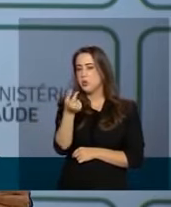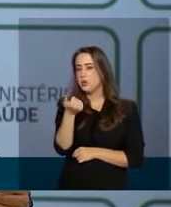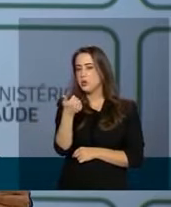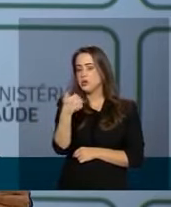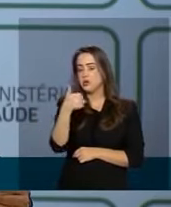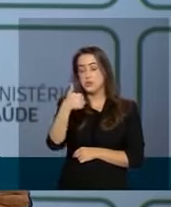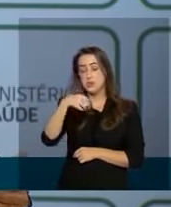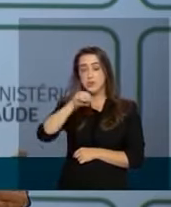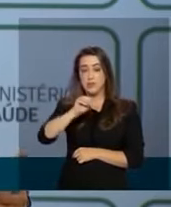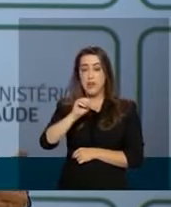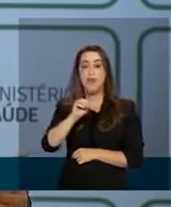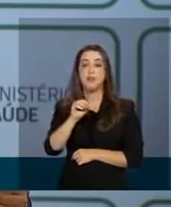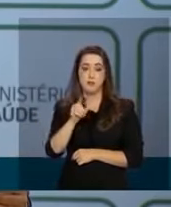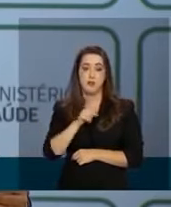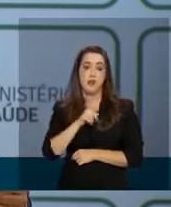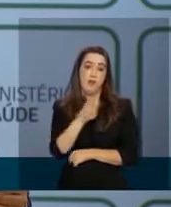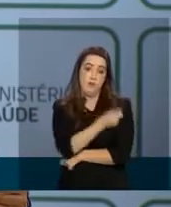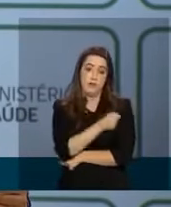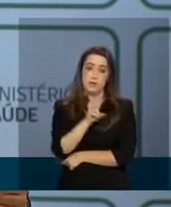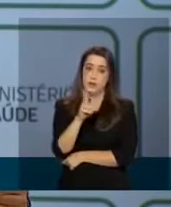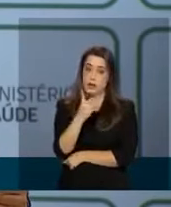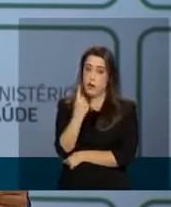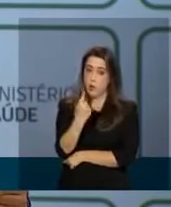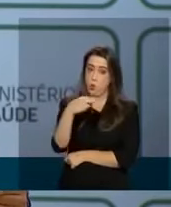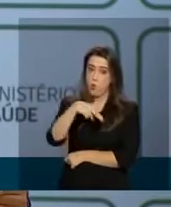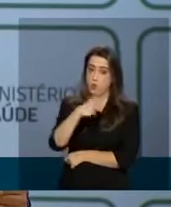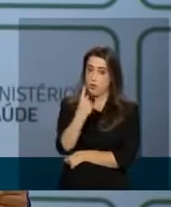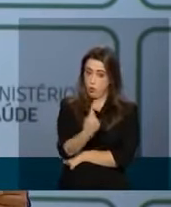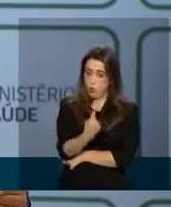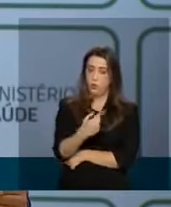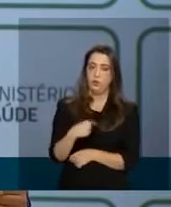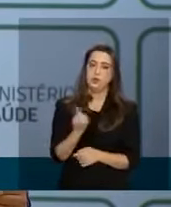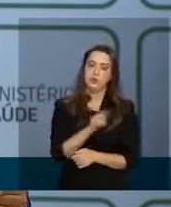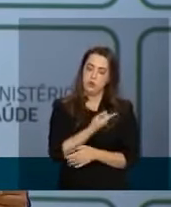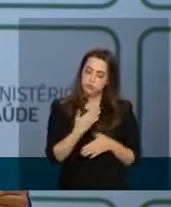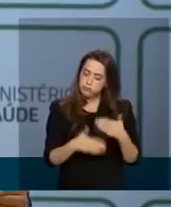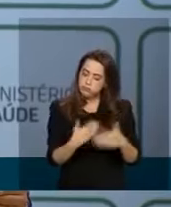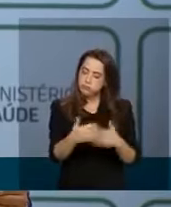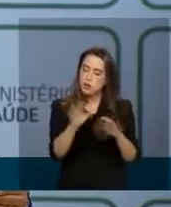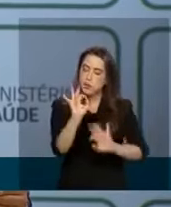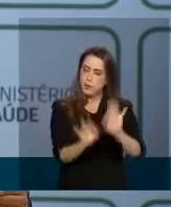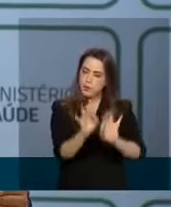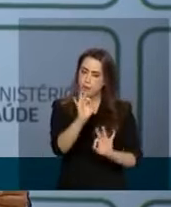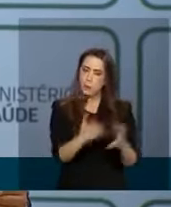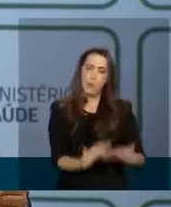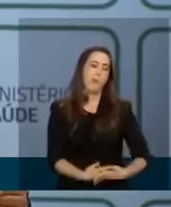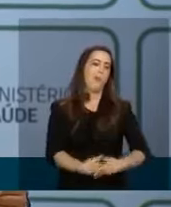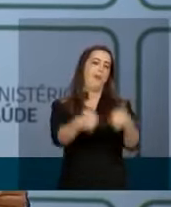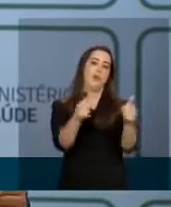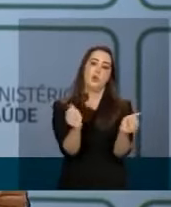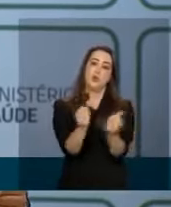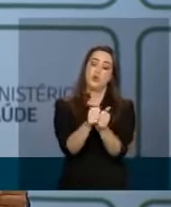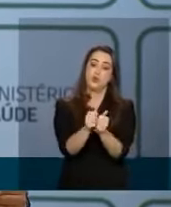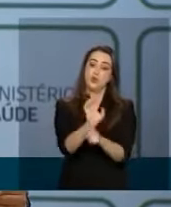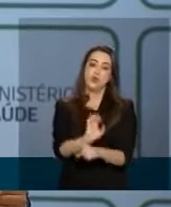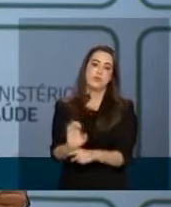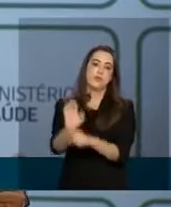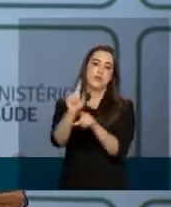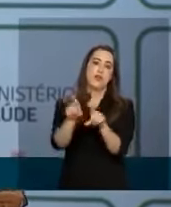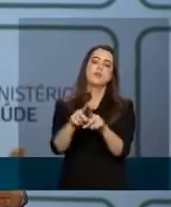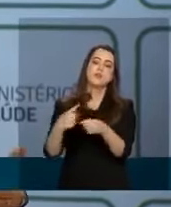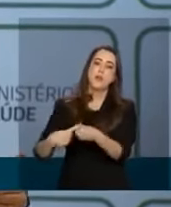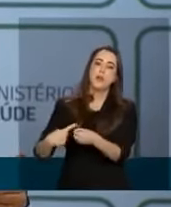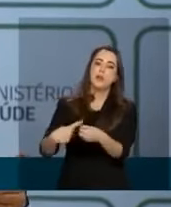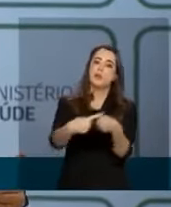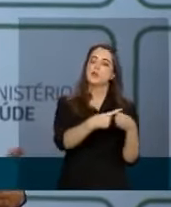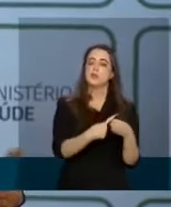do H1N1. Então, assim, não é novidade e nós estamos nos preparando da melhor forma possível, juntamente com os estados e municípios, para